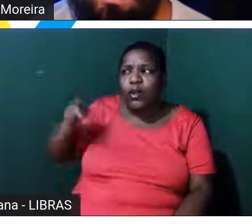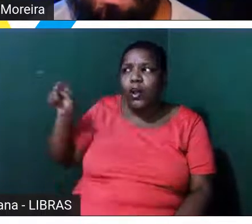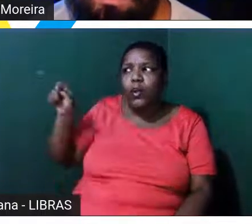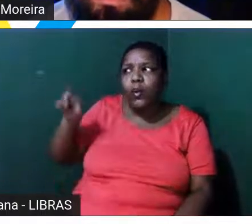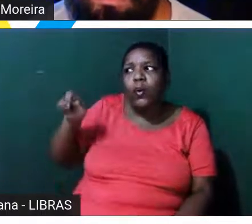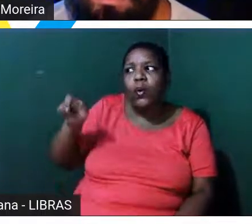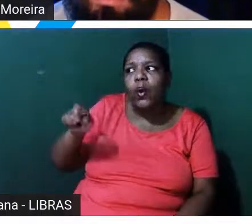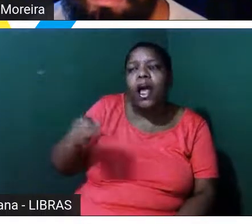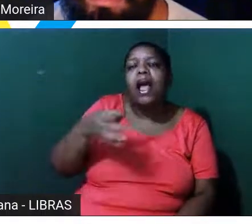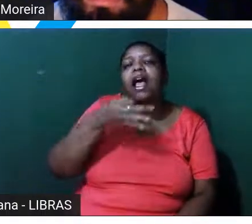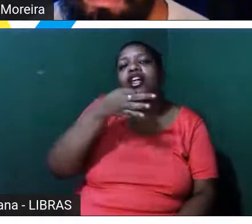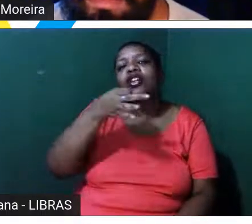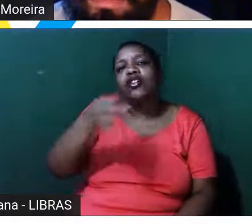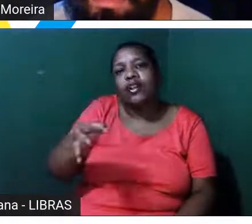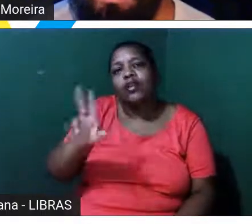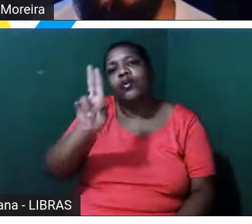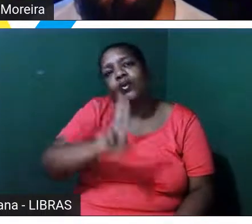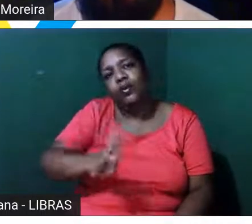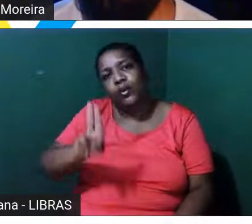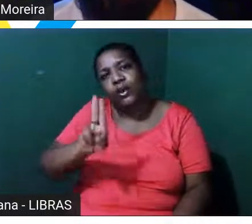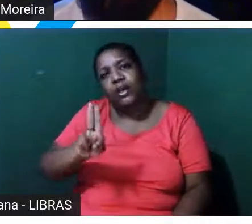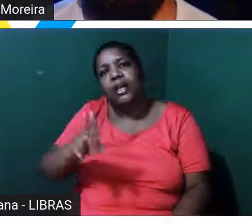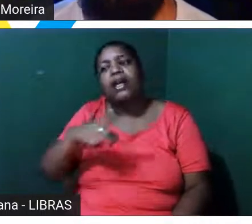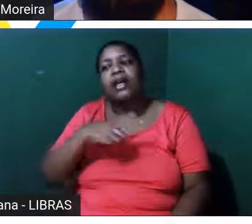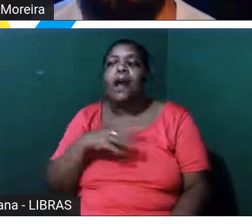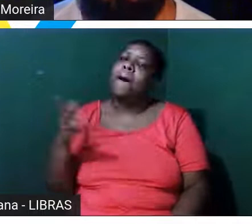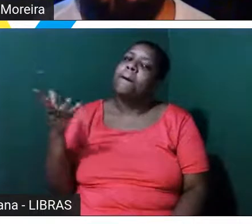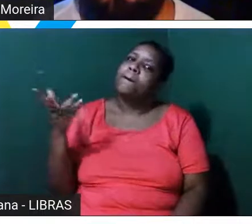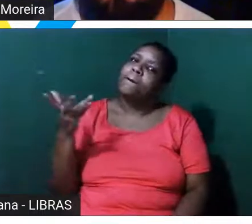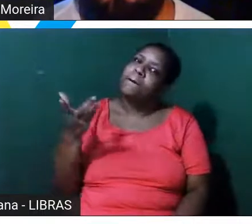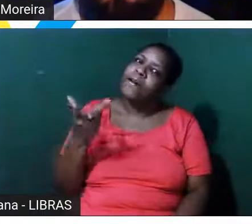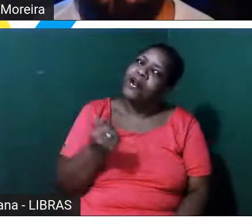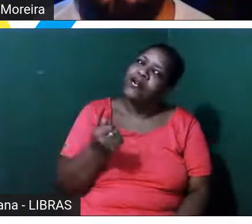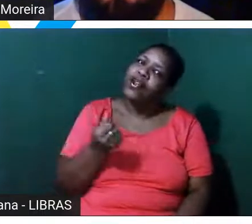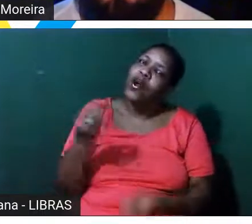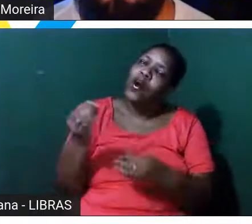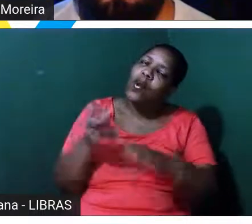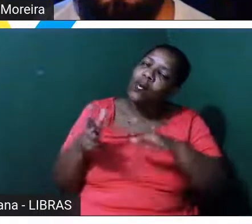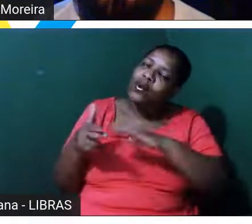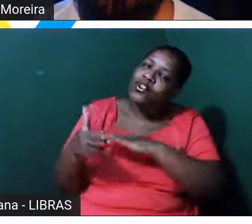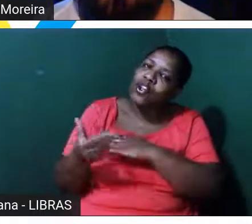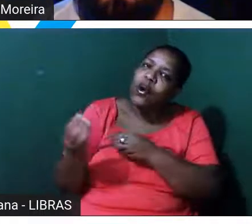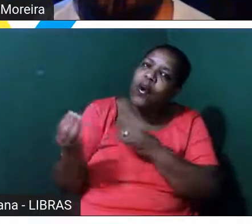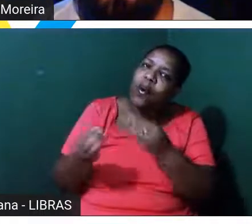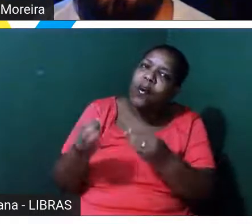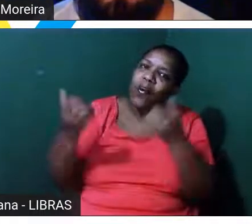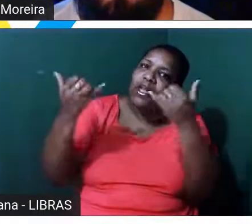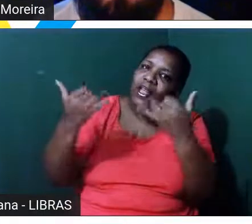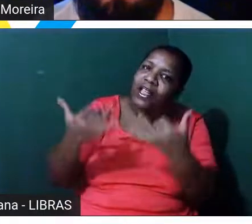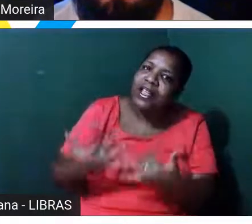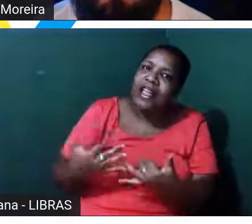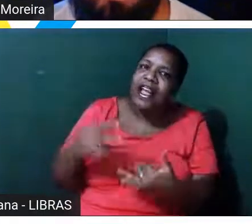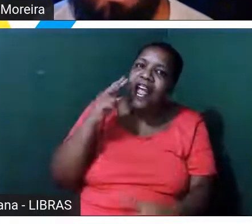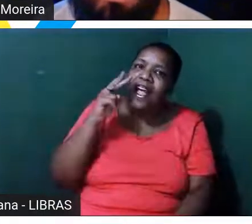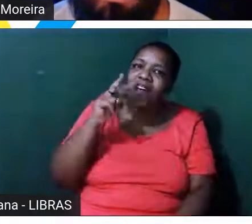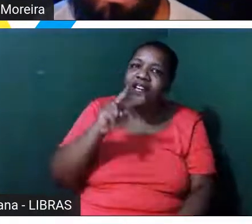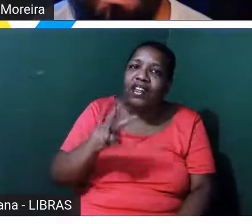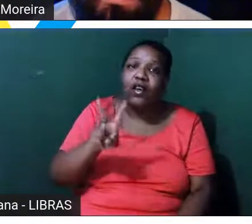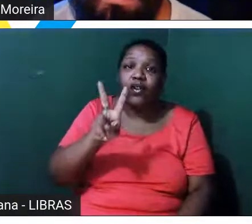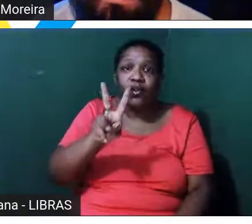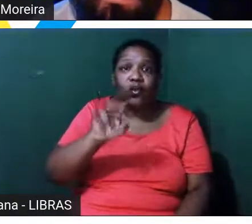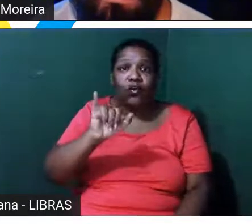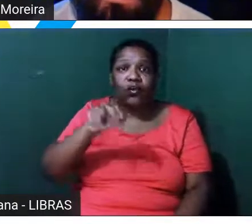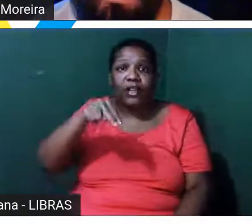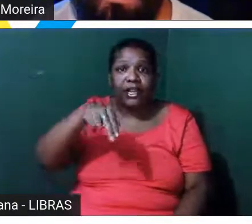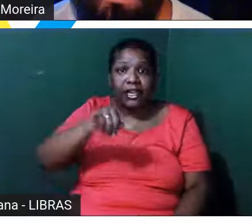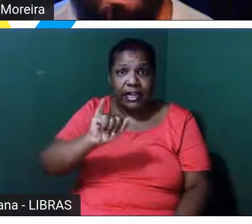né foram dadas Inclusive essa dica maravilhosa e como estado o que que é isso são da Visão guzzini